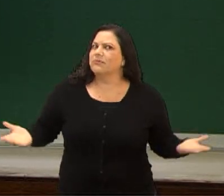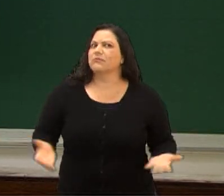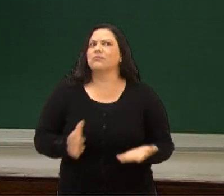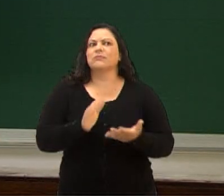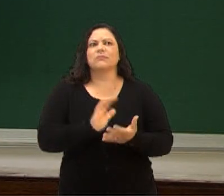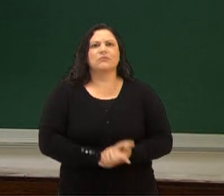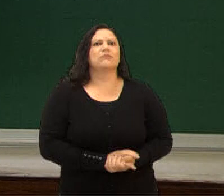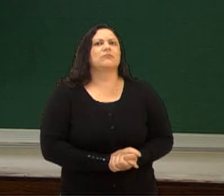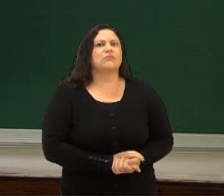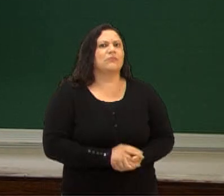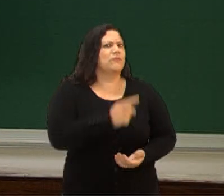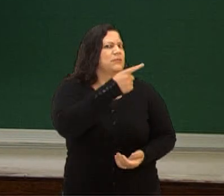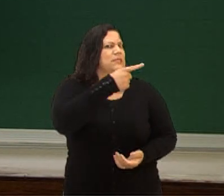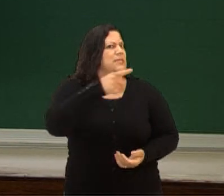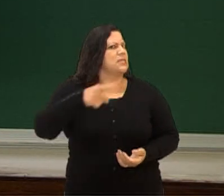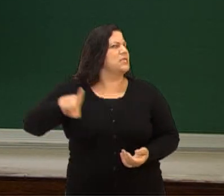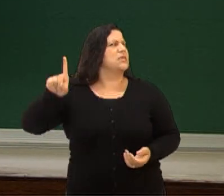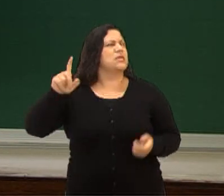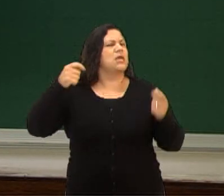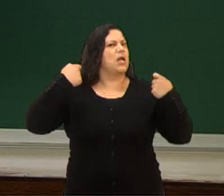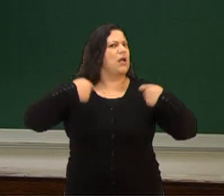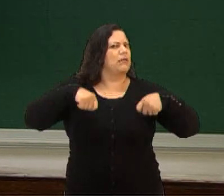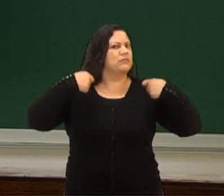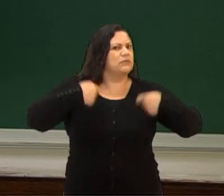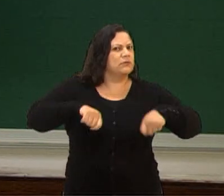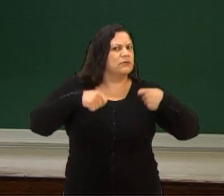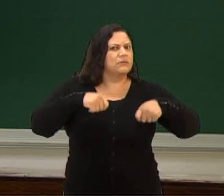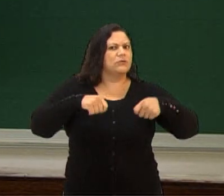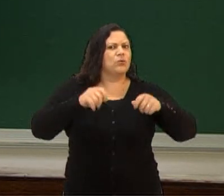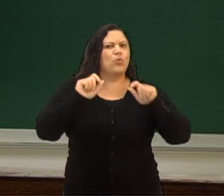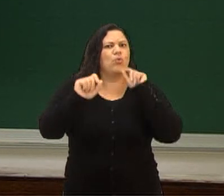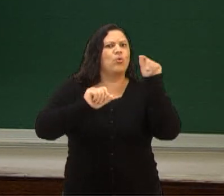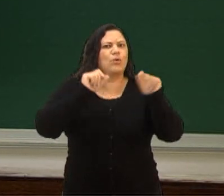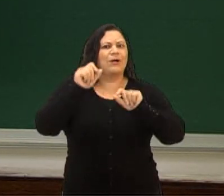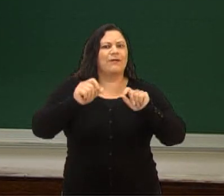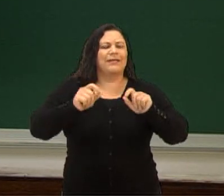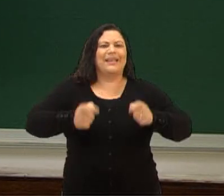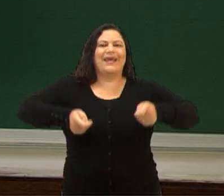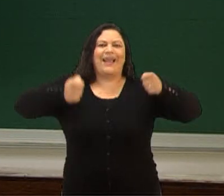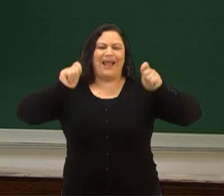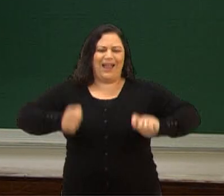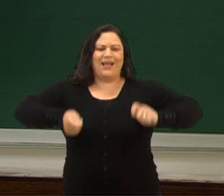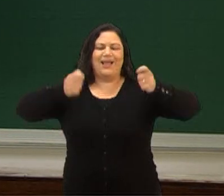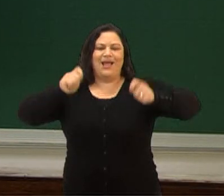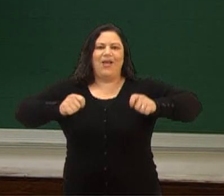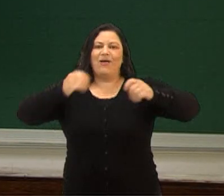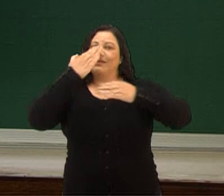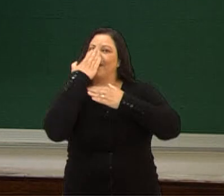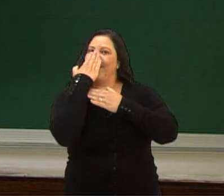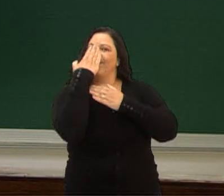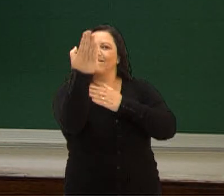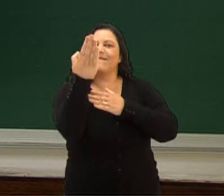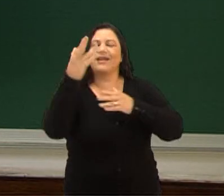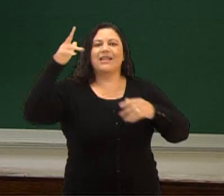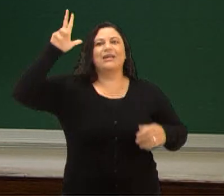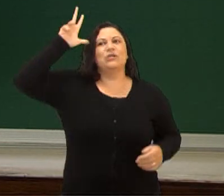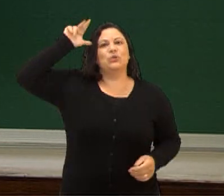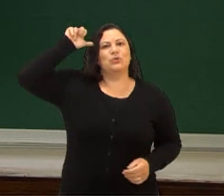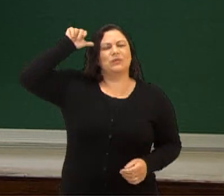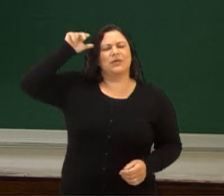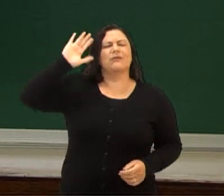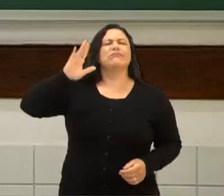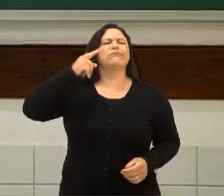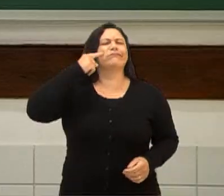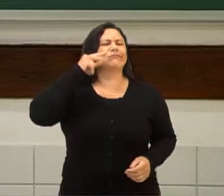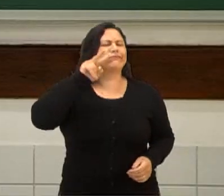horse. Você não deveria colocar a carroça na frente dos cavalos. Você já deve ter escutado, né? Esse